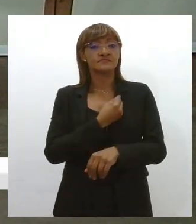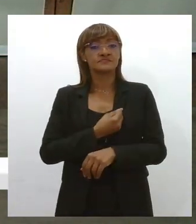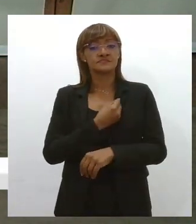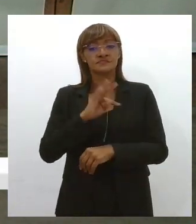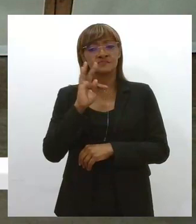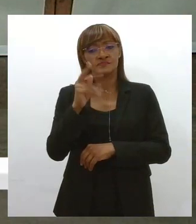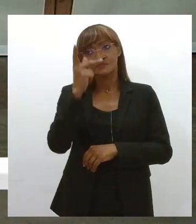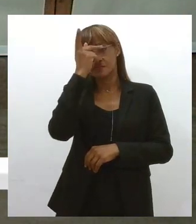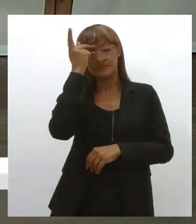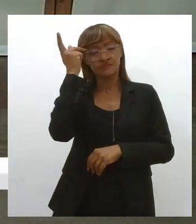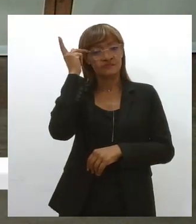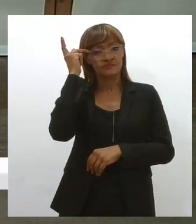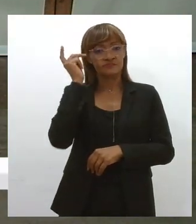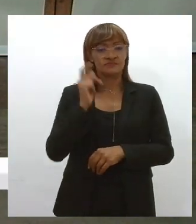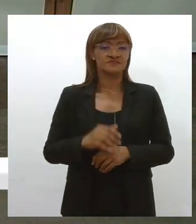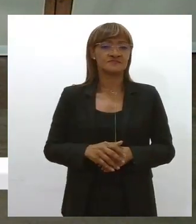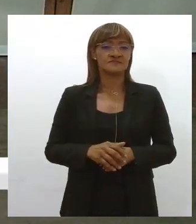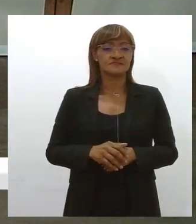passaram?